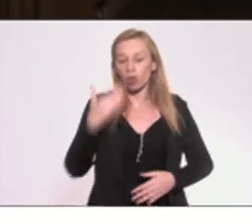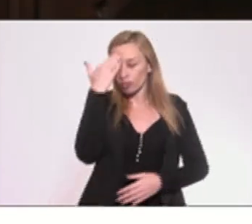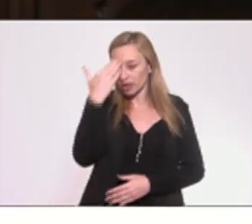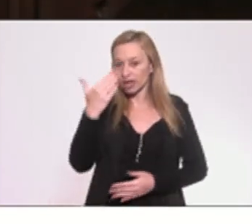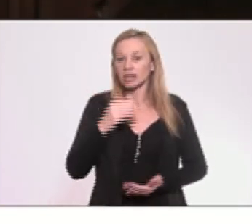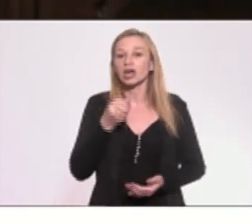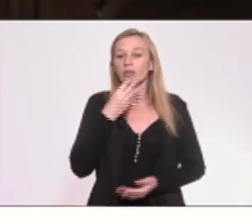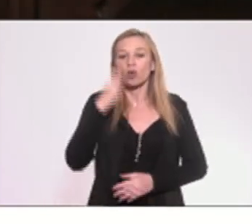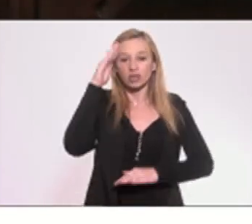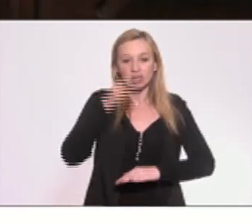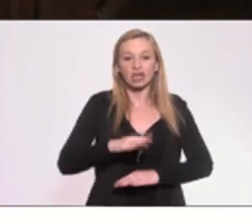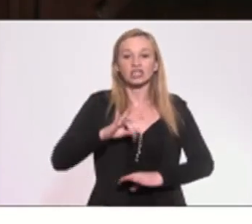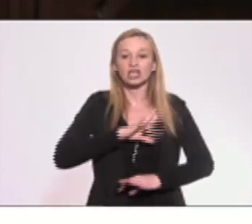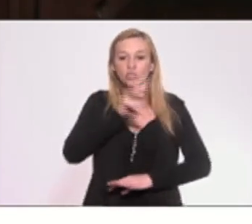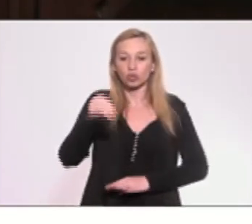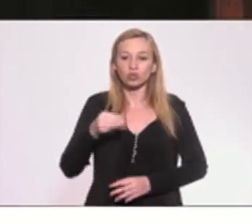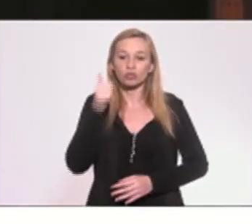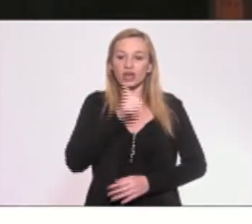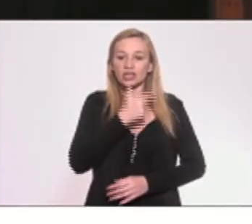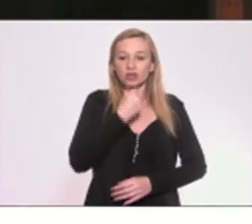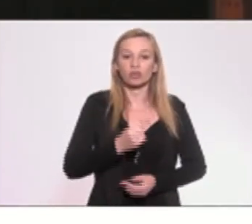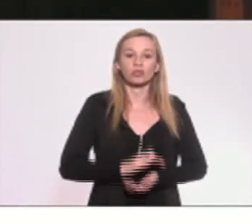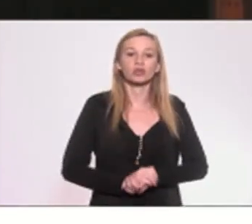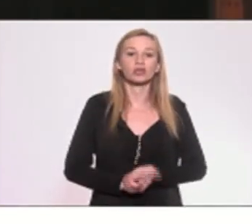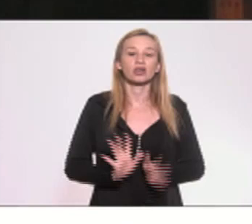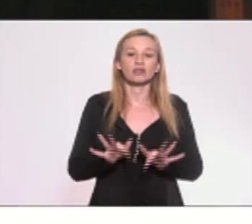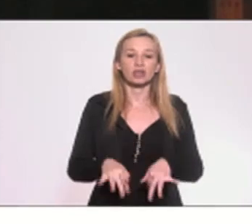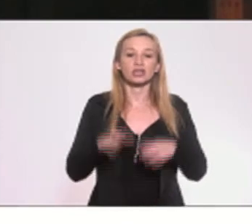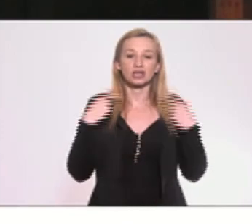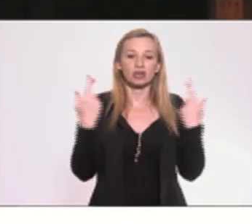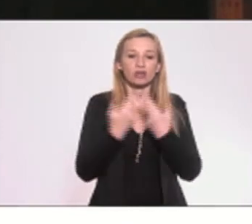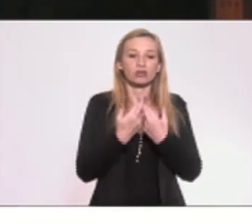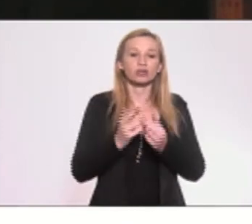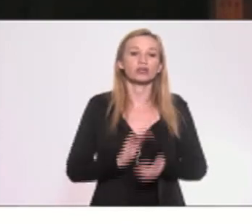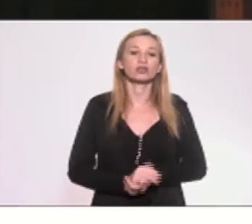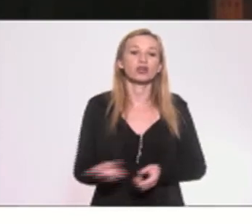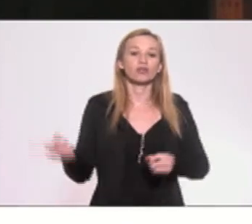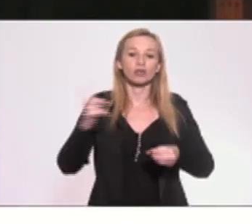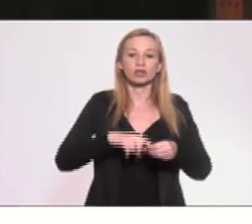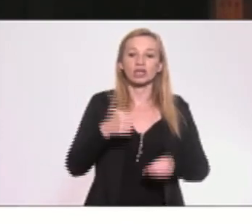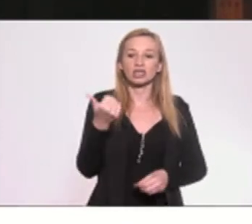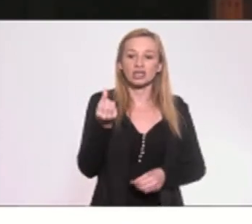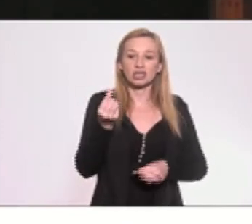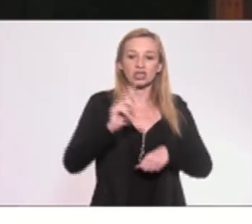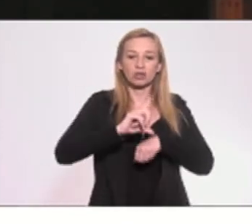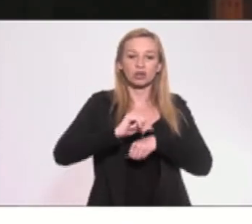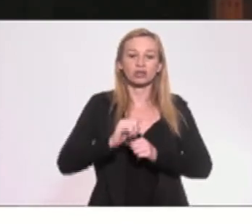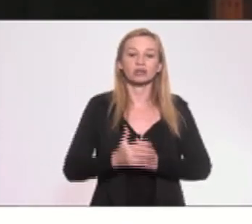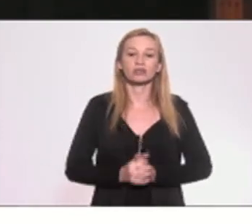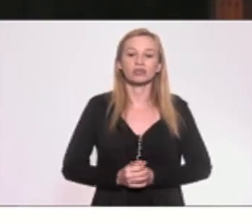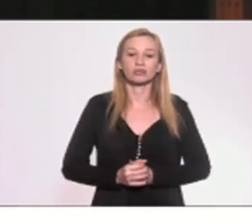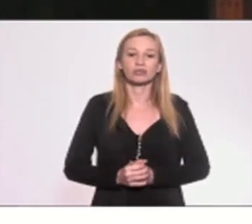e boa tarde a todos e a todas. Está encerrada a sessão, retornando às 16 horas.